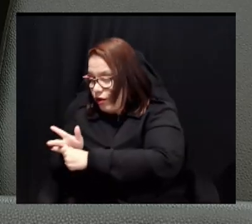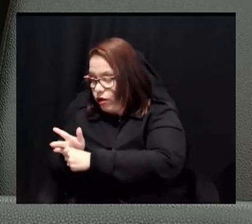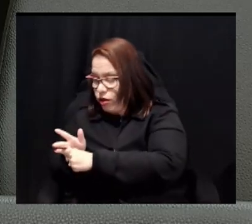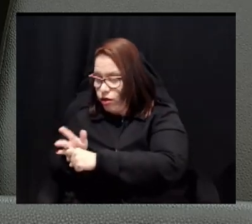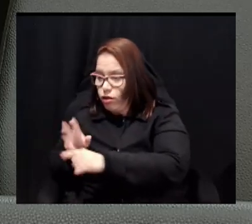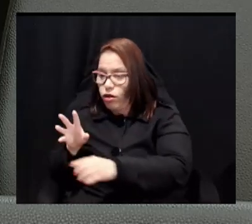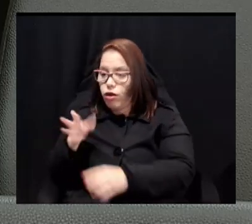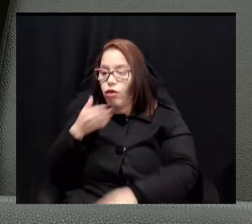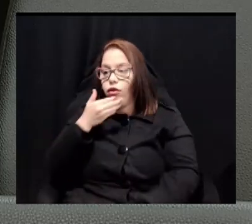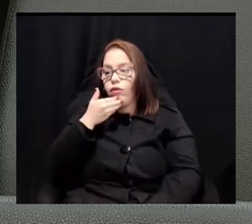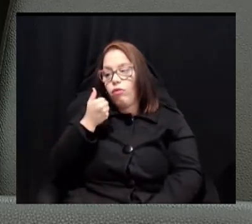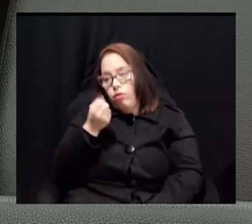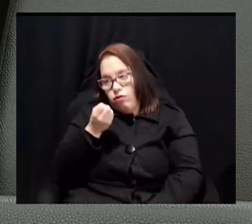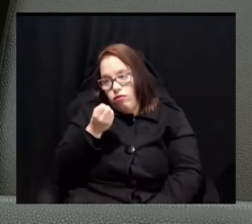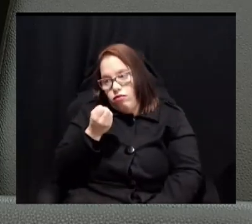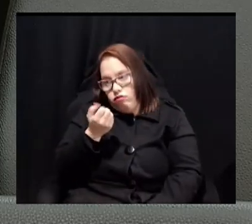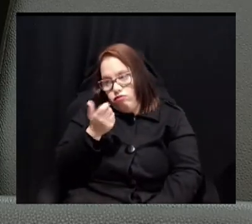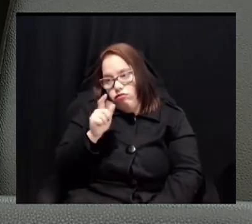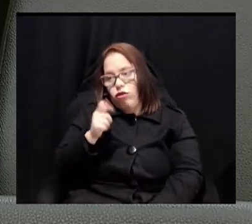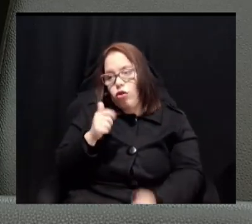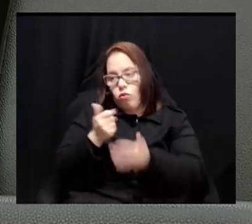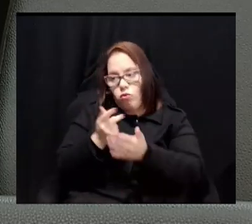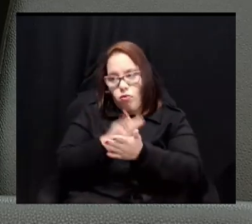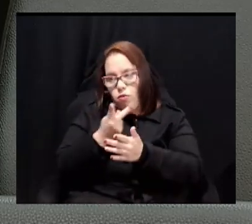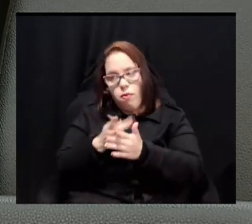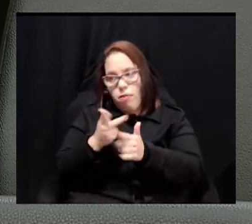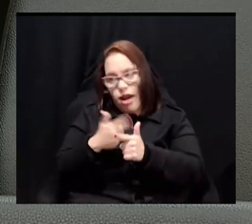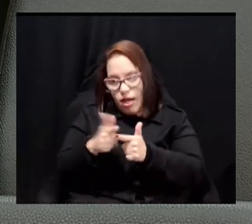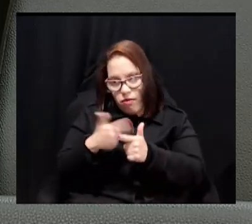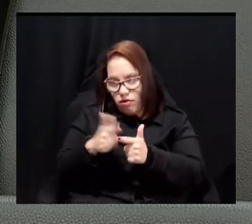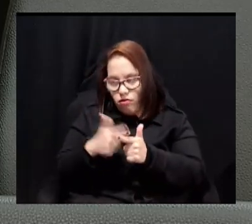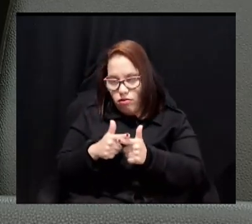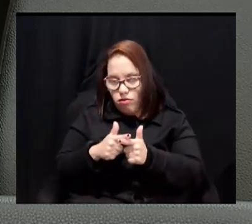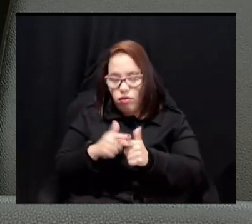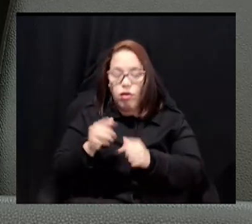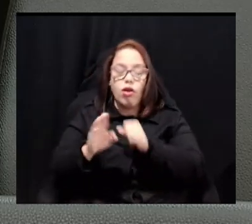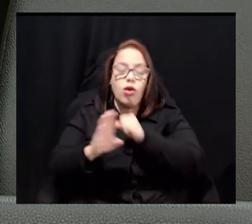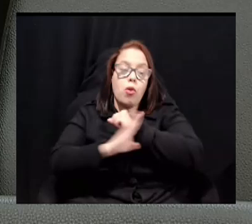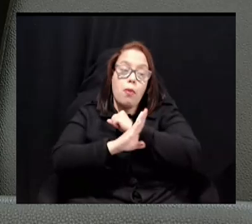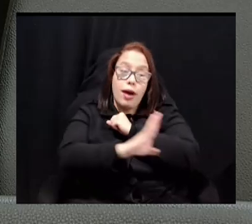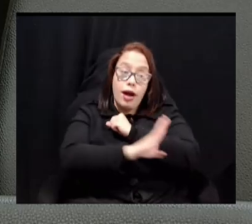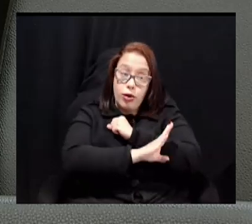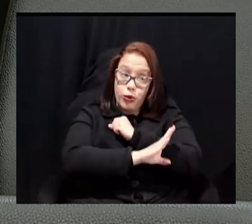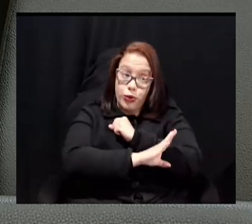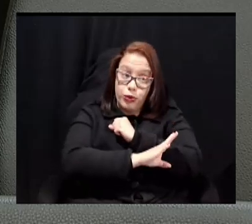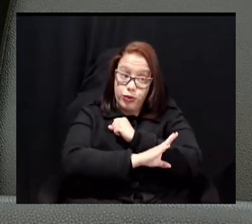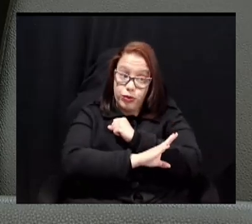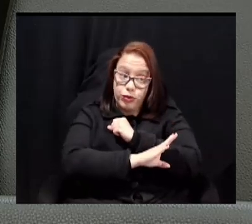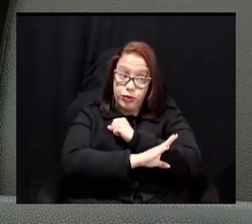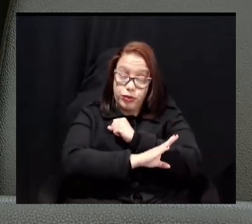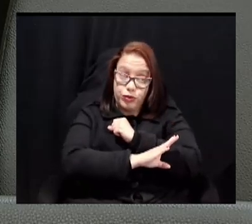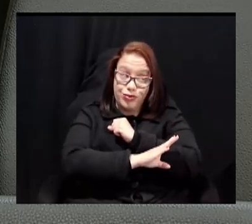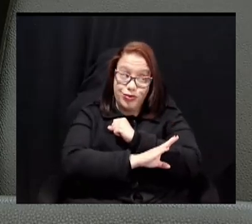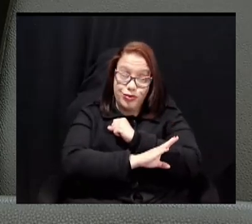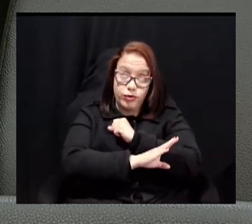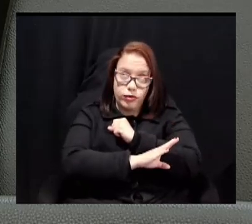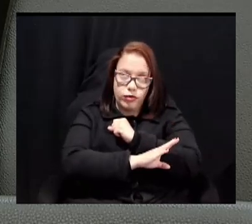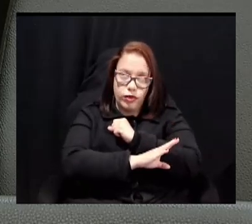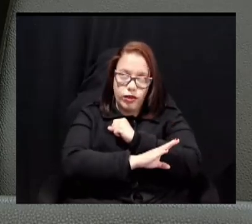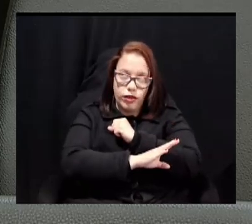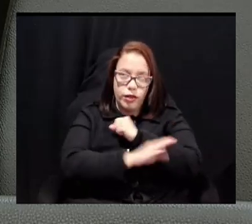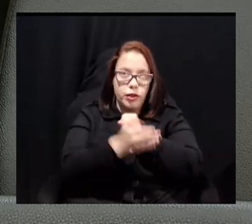positivo para alguma ocorrência lá. É um bairro que ele é composto basicamente por